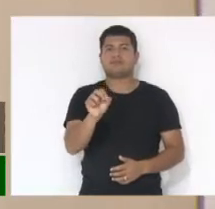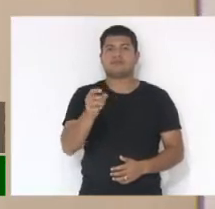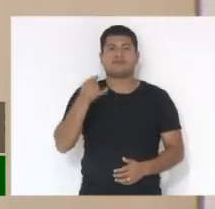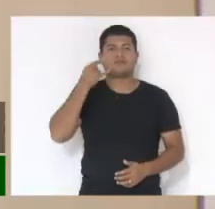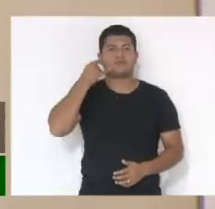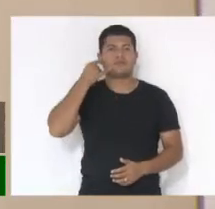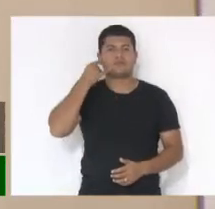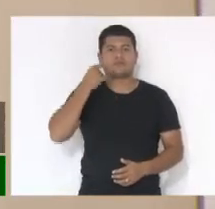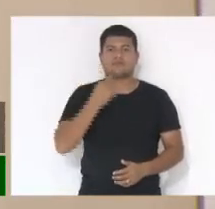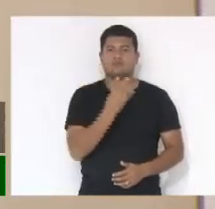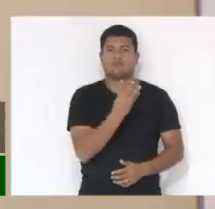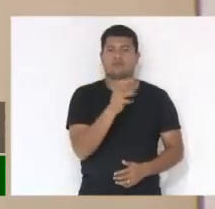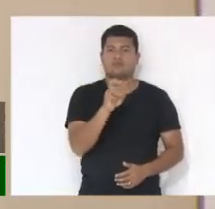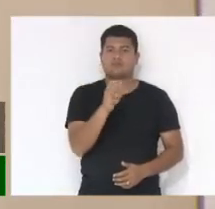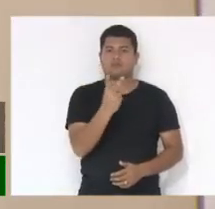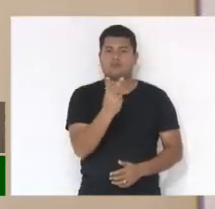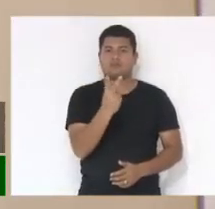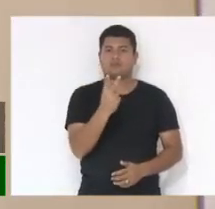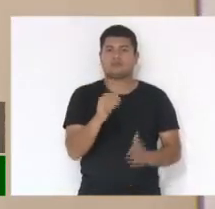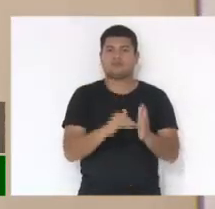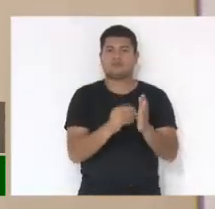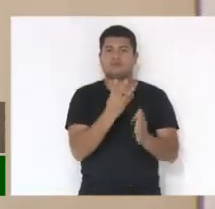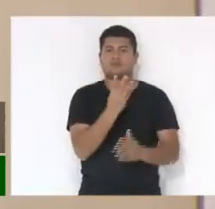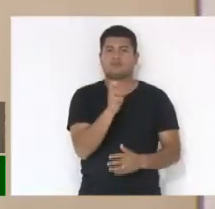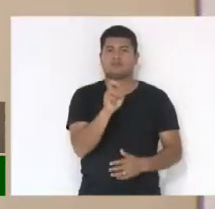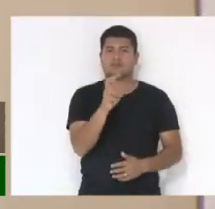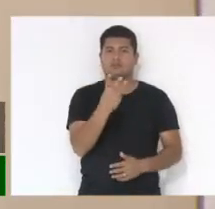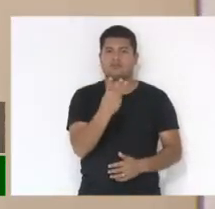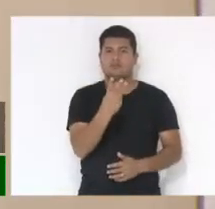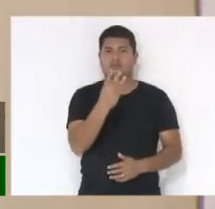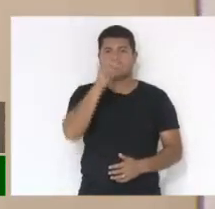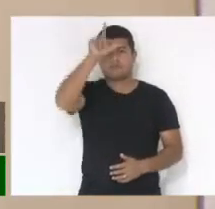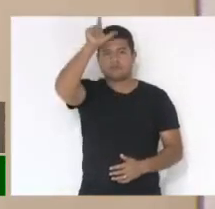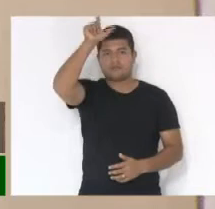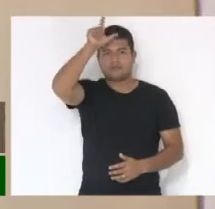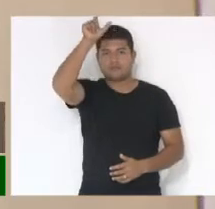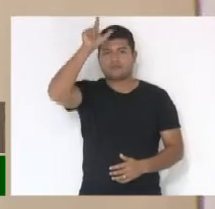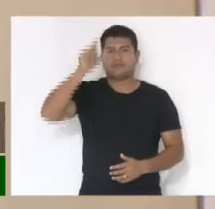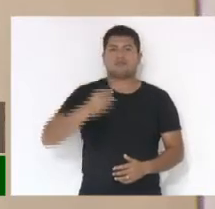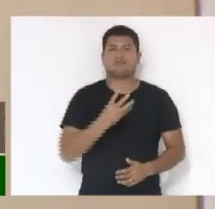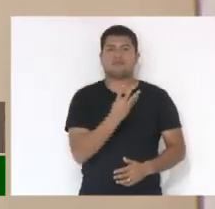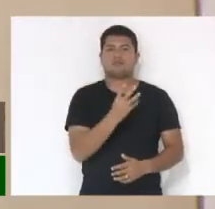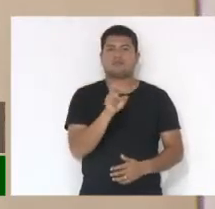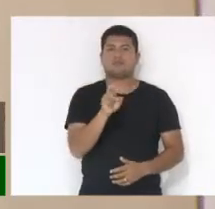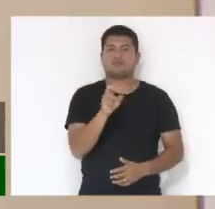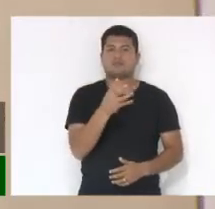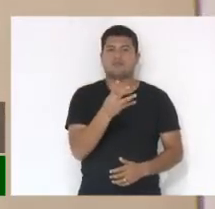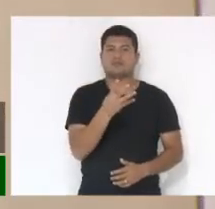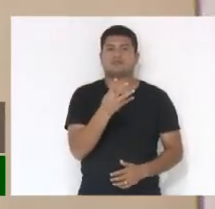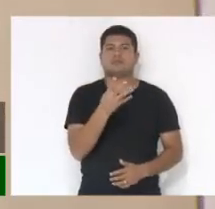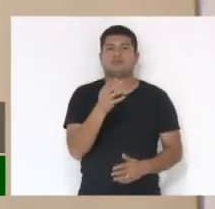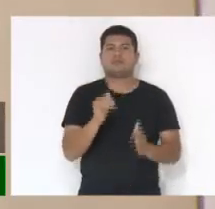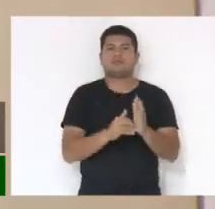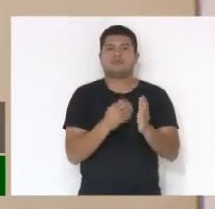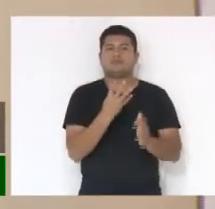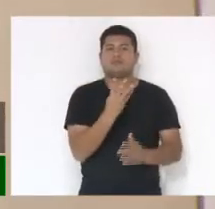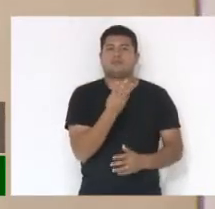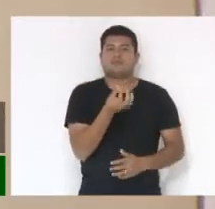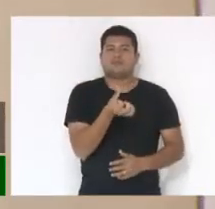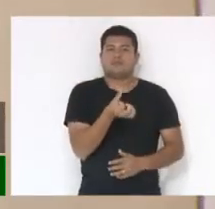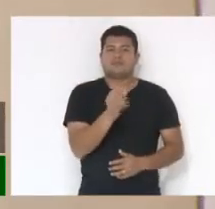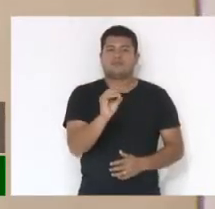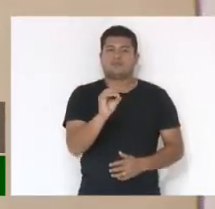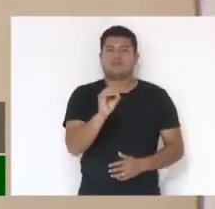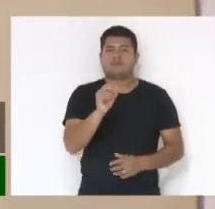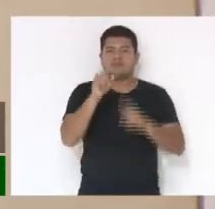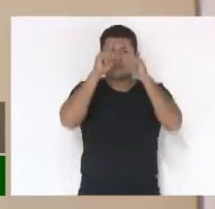Indicação 452 a 453, autor deputado Sargento Lima. Indicação 454 a 460, autor deputado Neudi